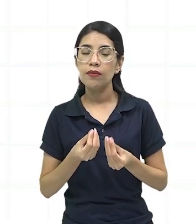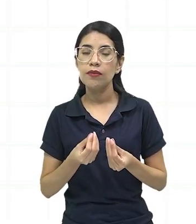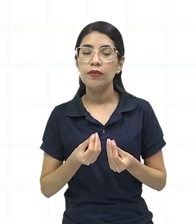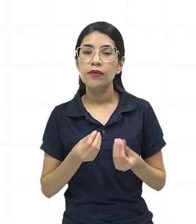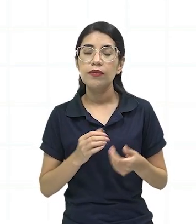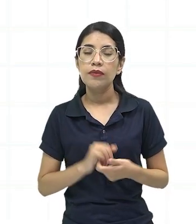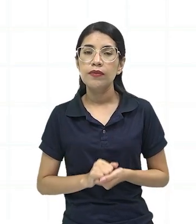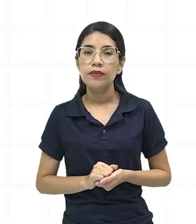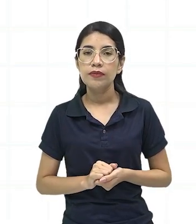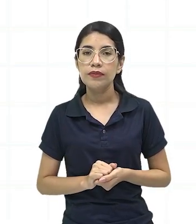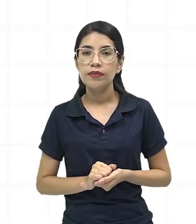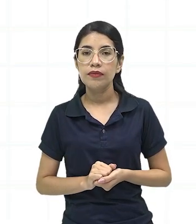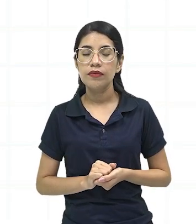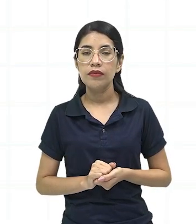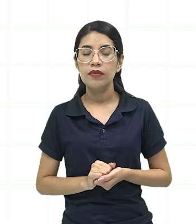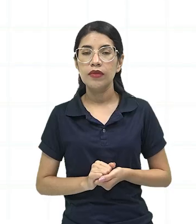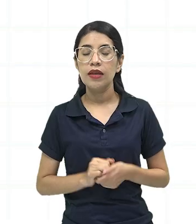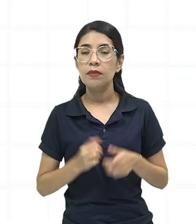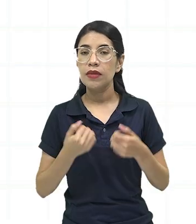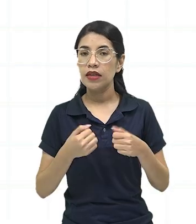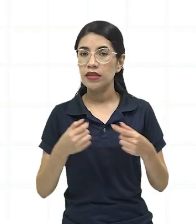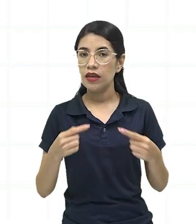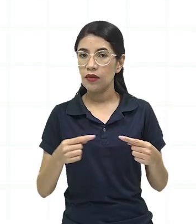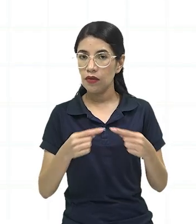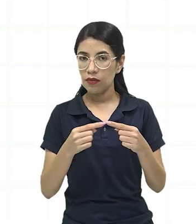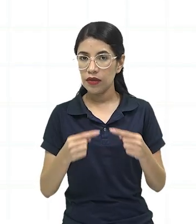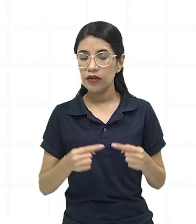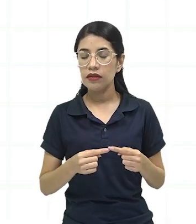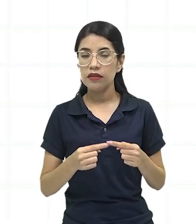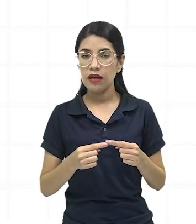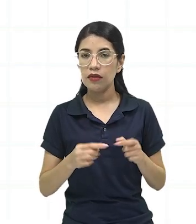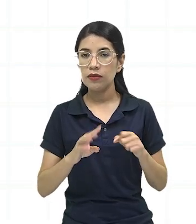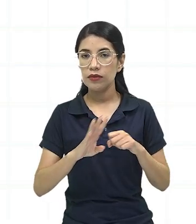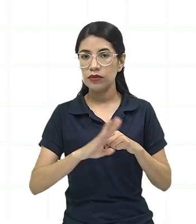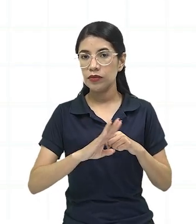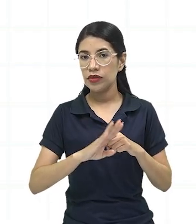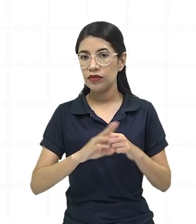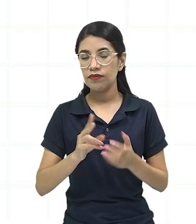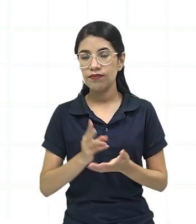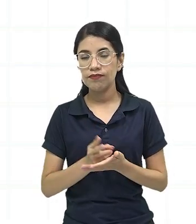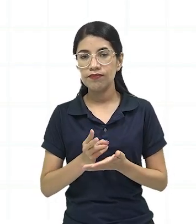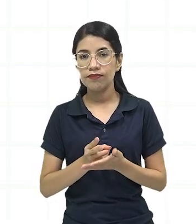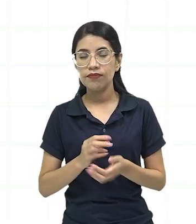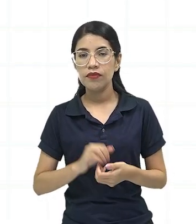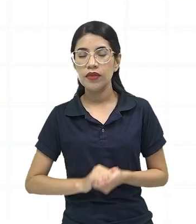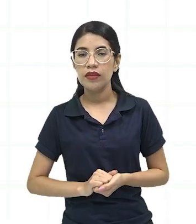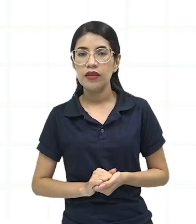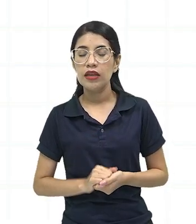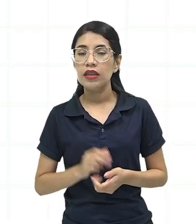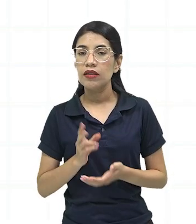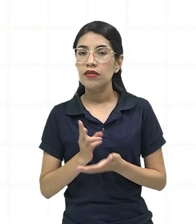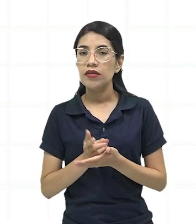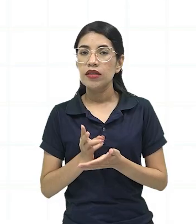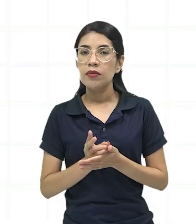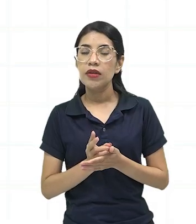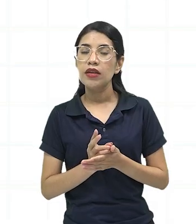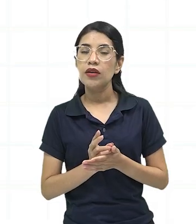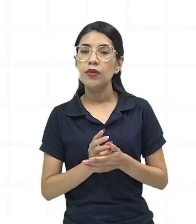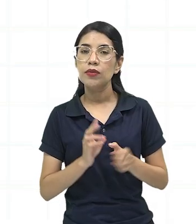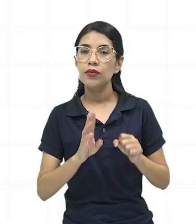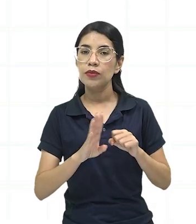que forma? Concordando com o nosso substantivo. Então, tudo que estiver acompanhando o